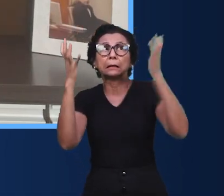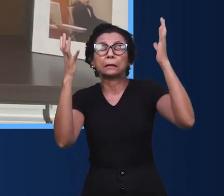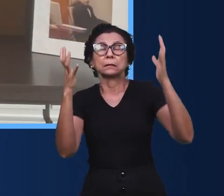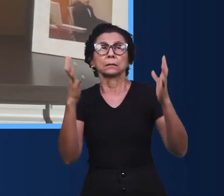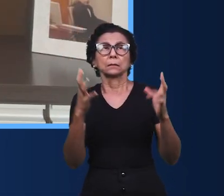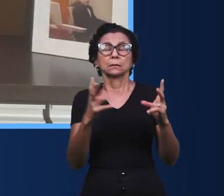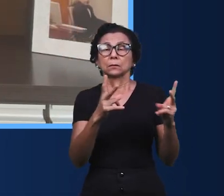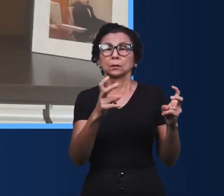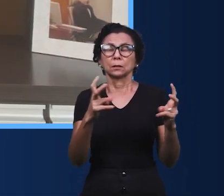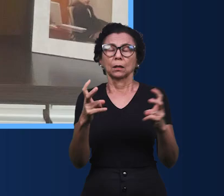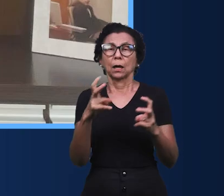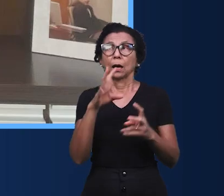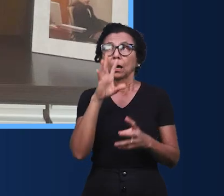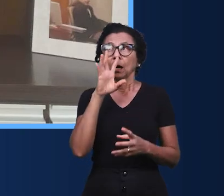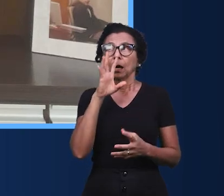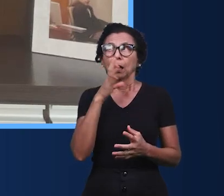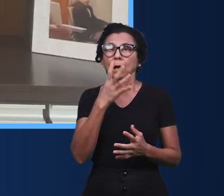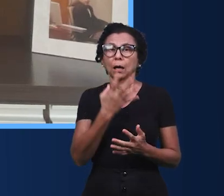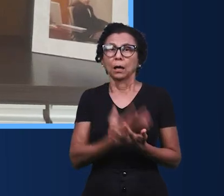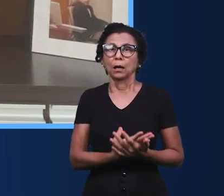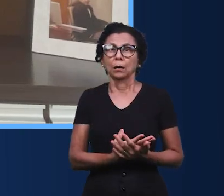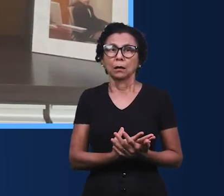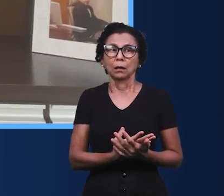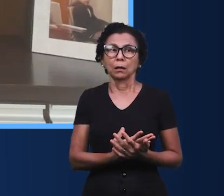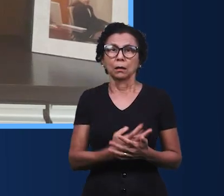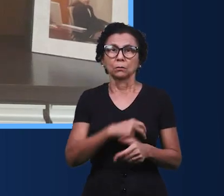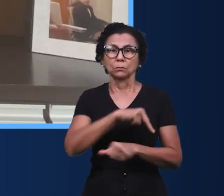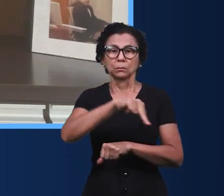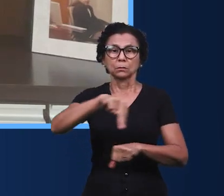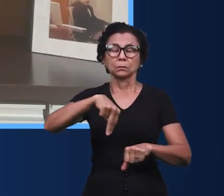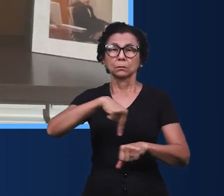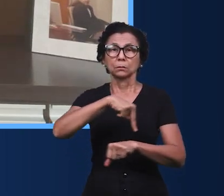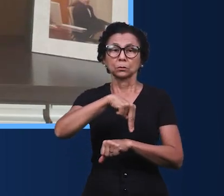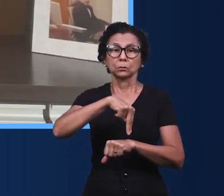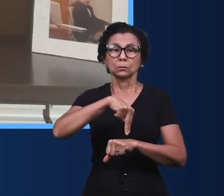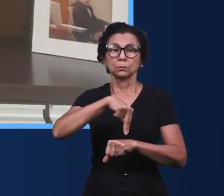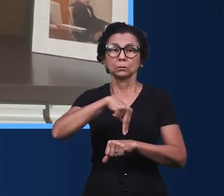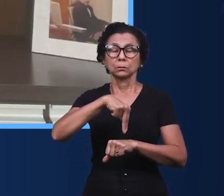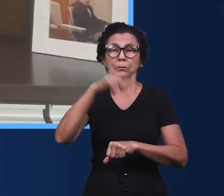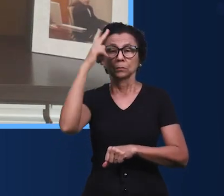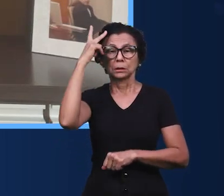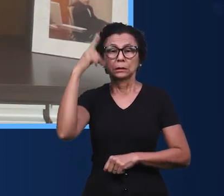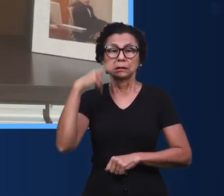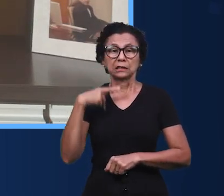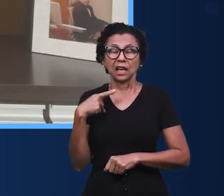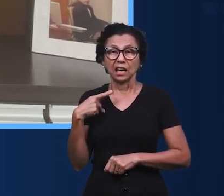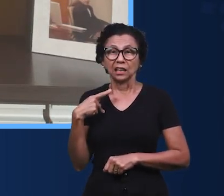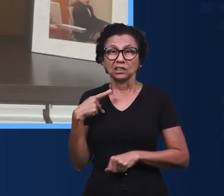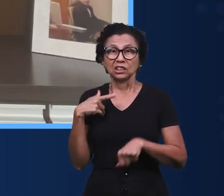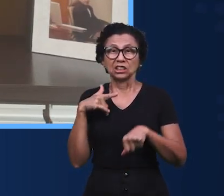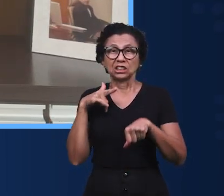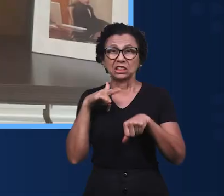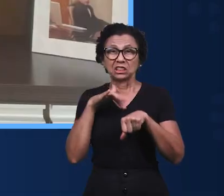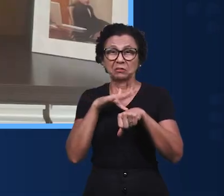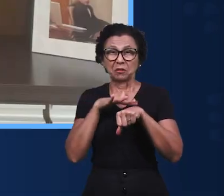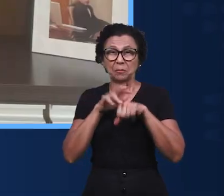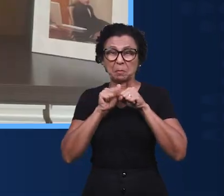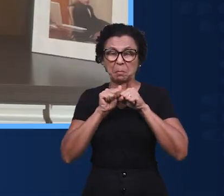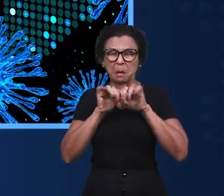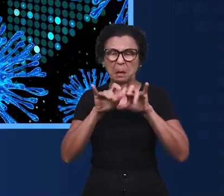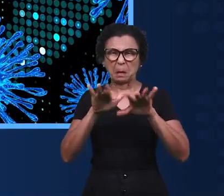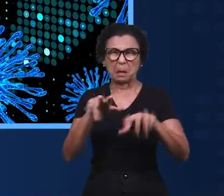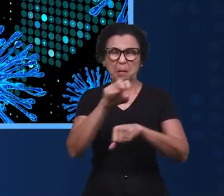a perplexidade de todas as nações. As pestilências, a exemplo da